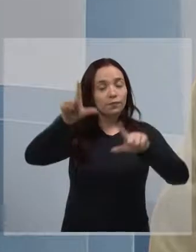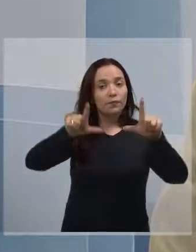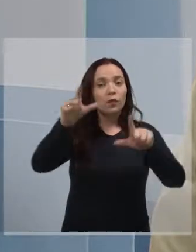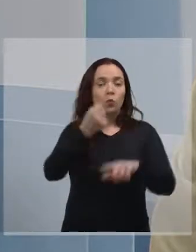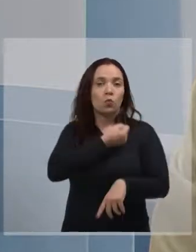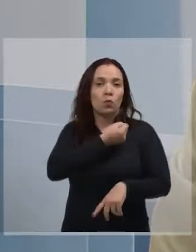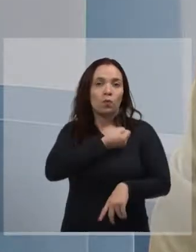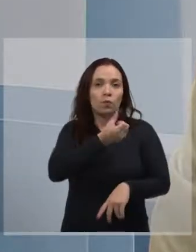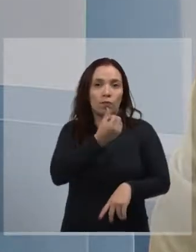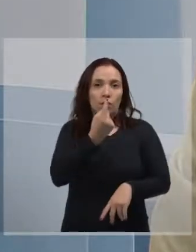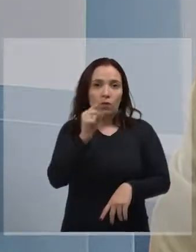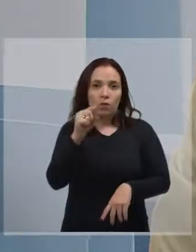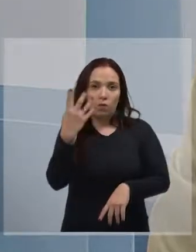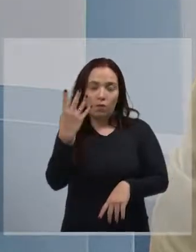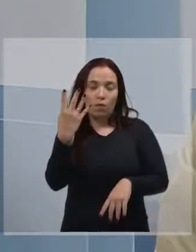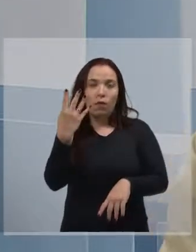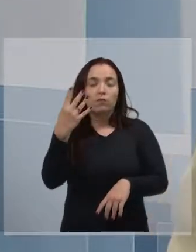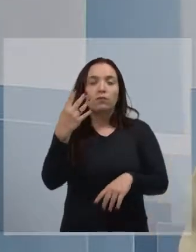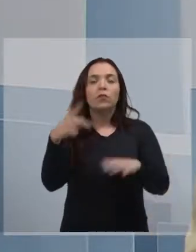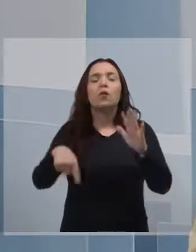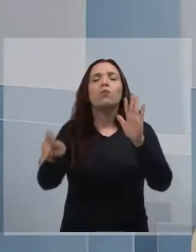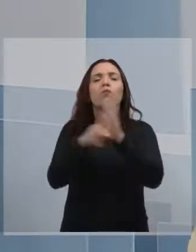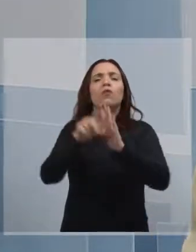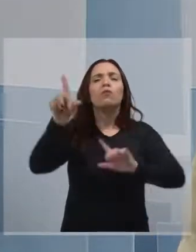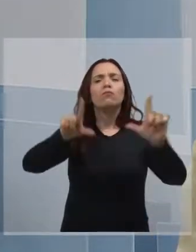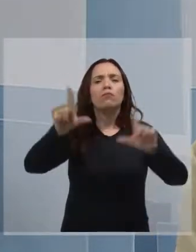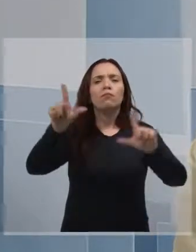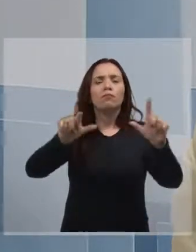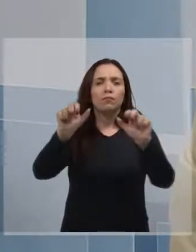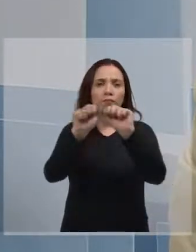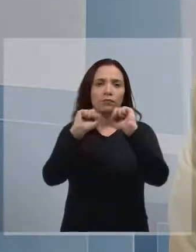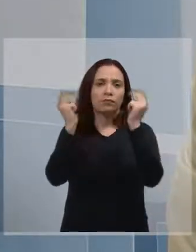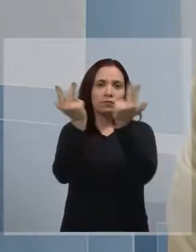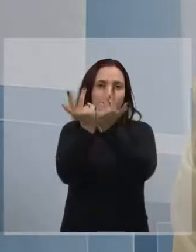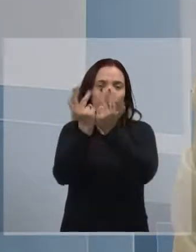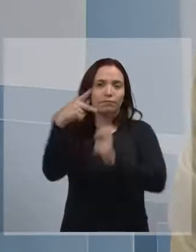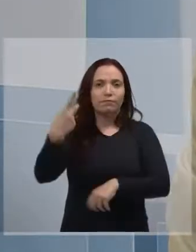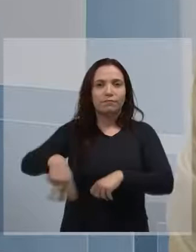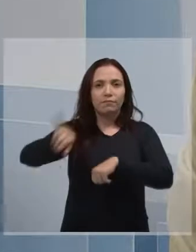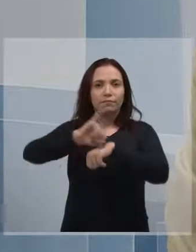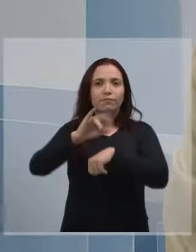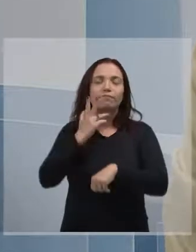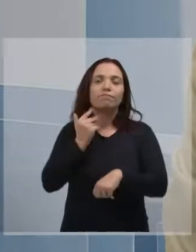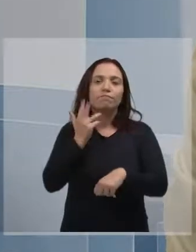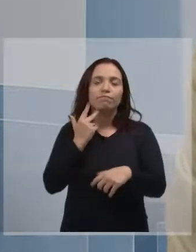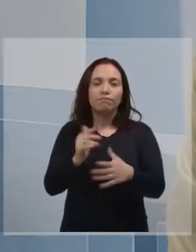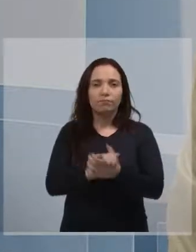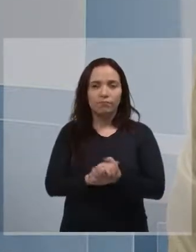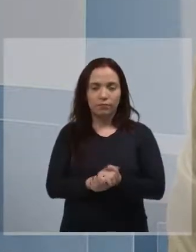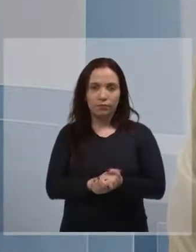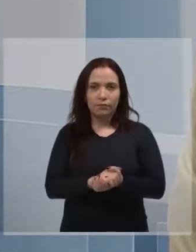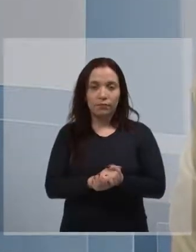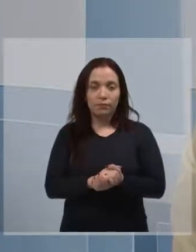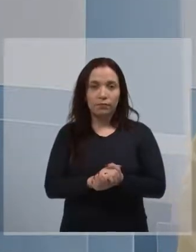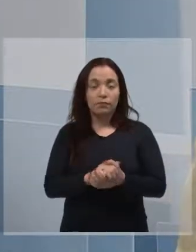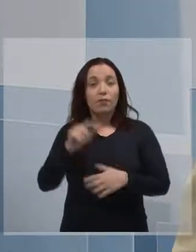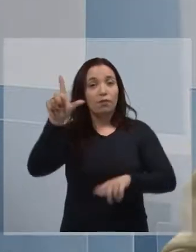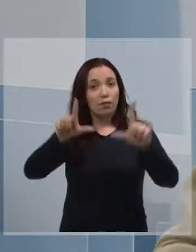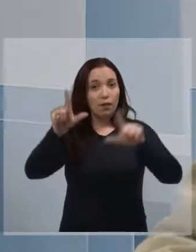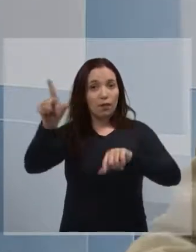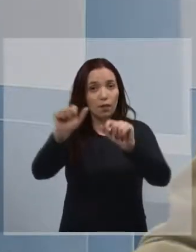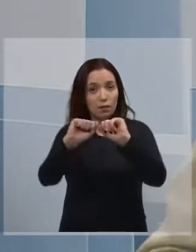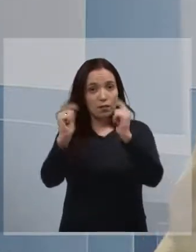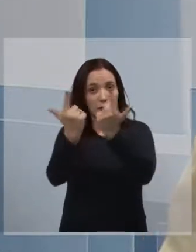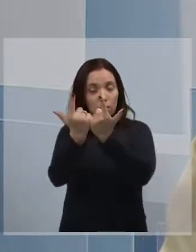canal 61.4, a emissora oficial da Câmara Municipal de Fortaleza. E a TV